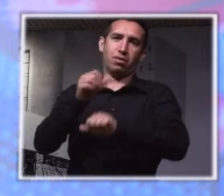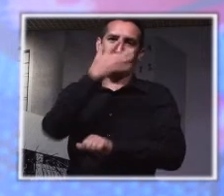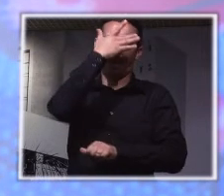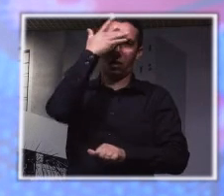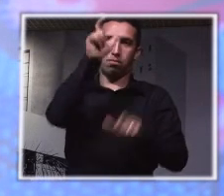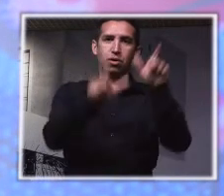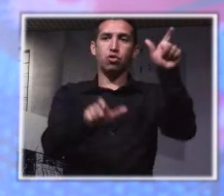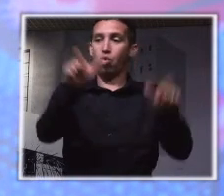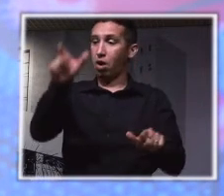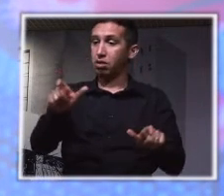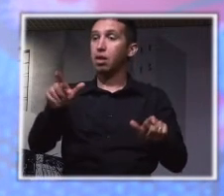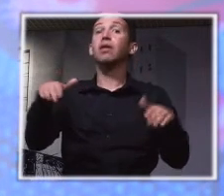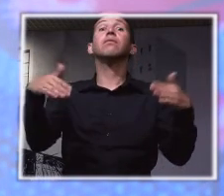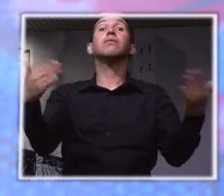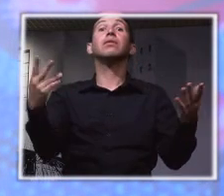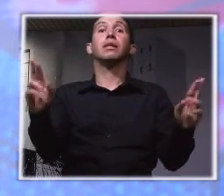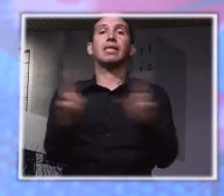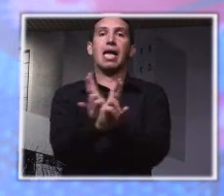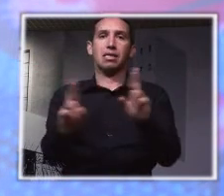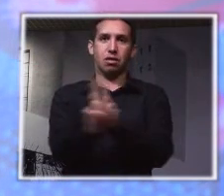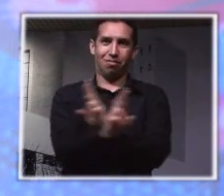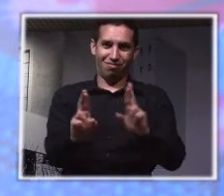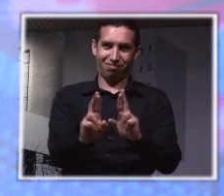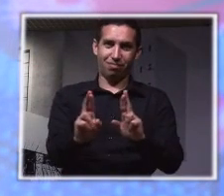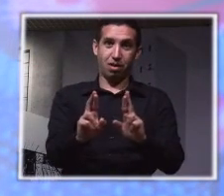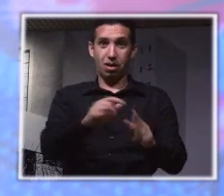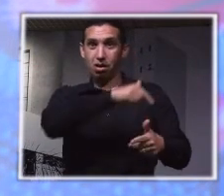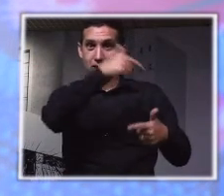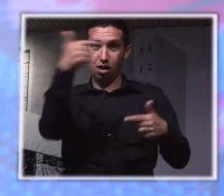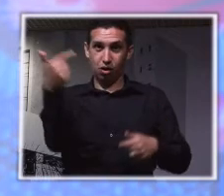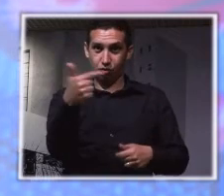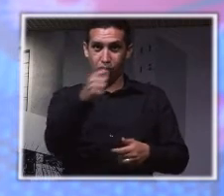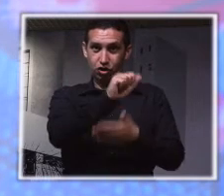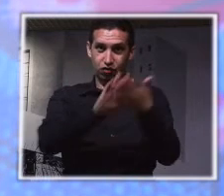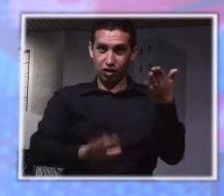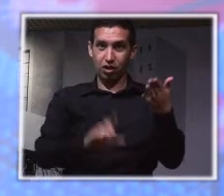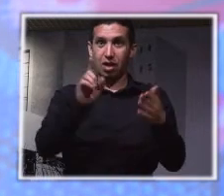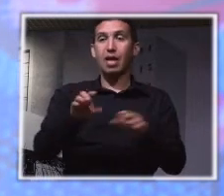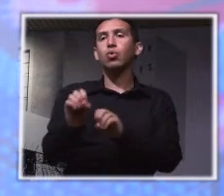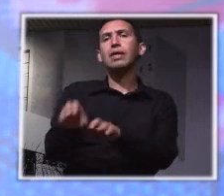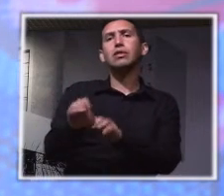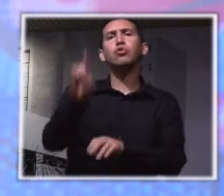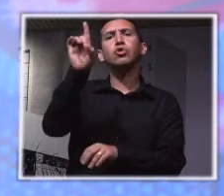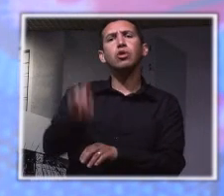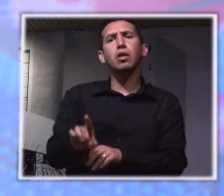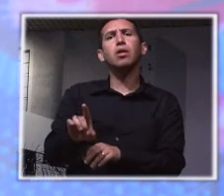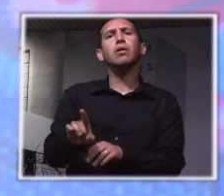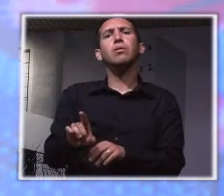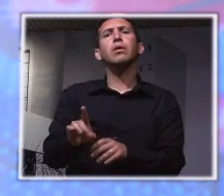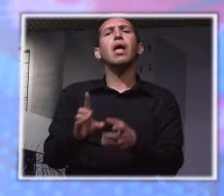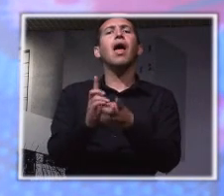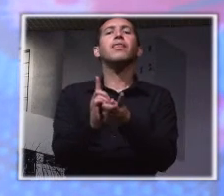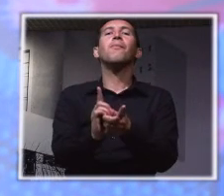suas relações. A nossa segunda atividade, Educação para os Direitos, democratiza o acesso à